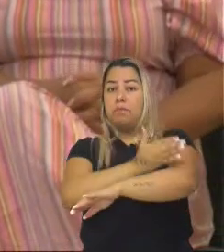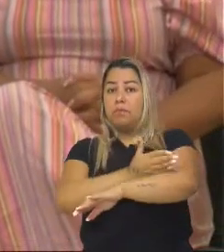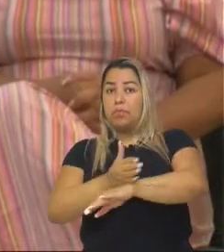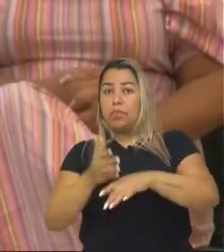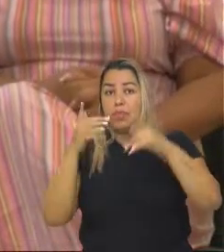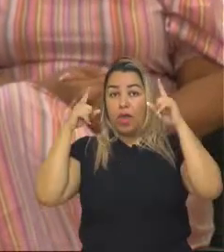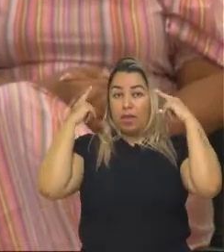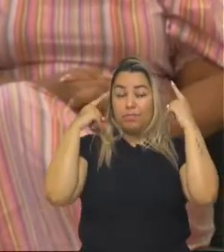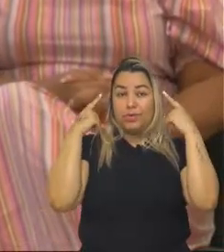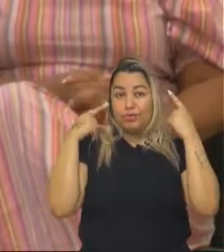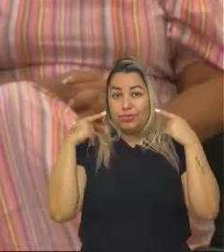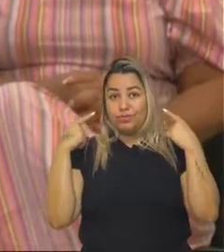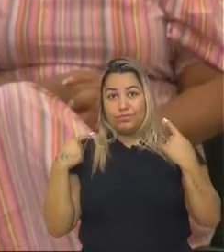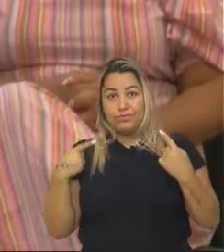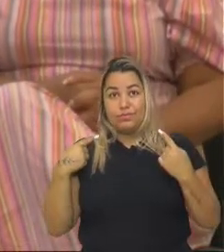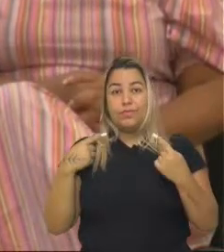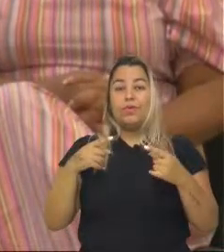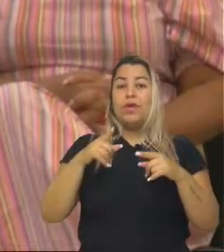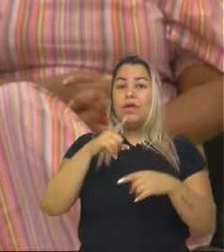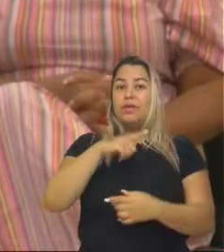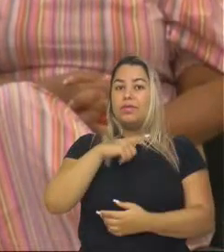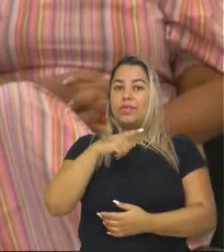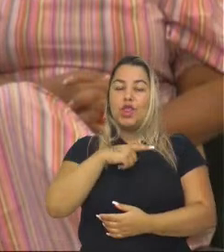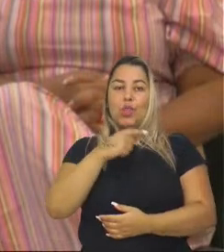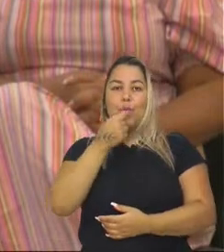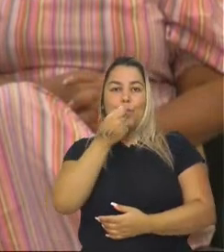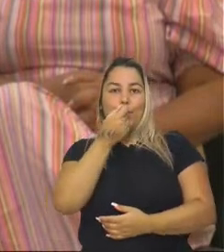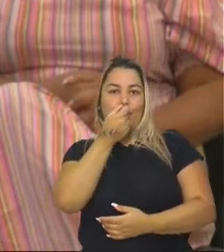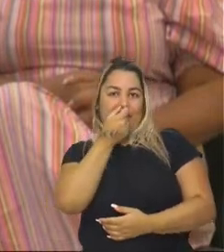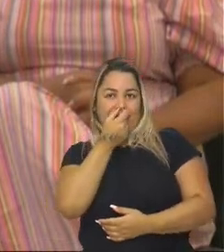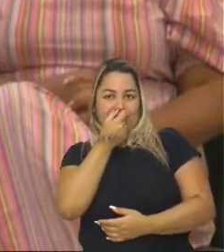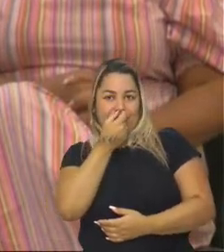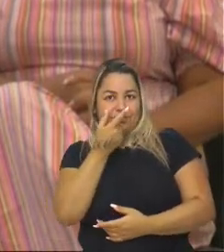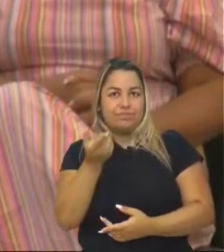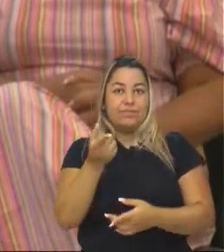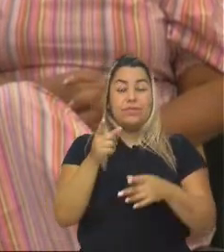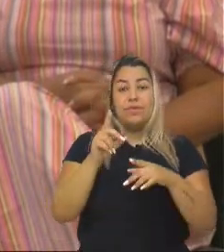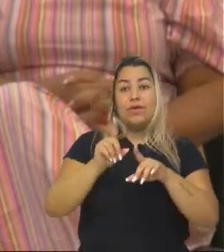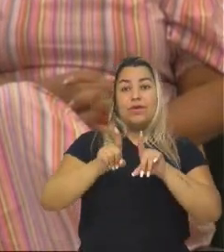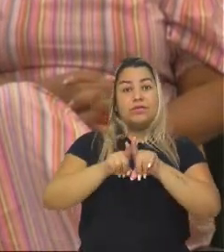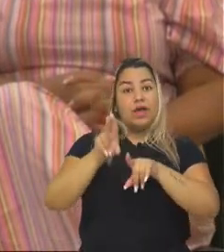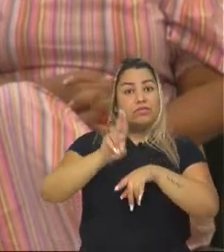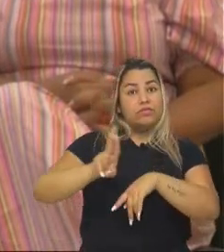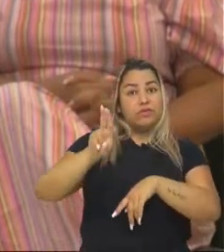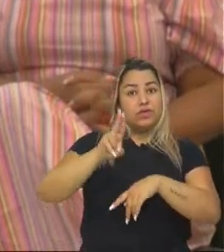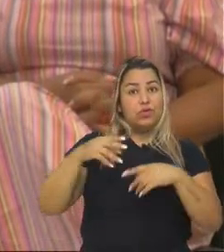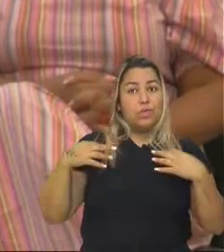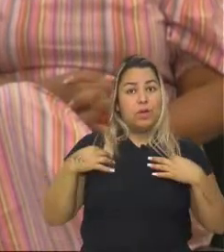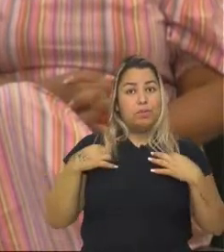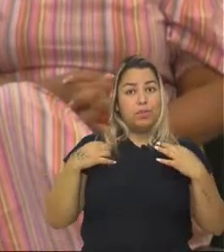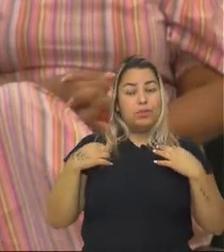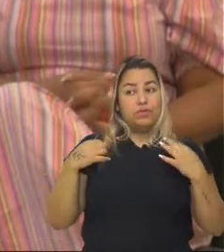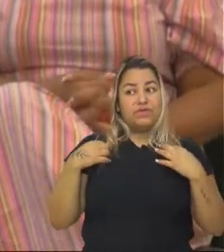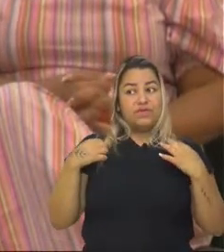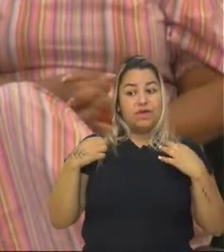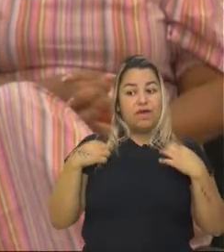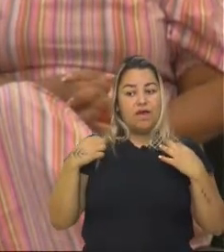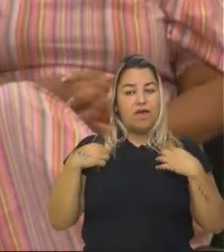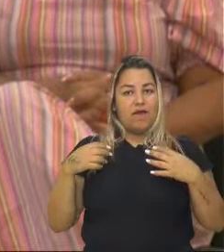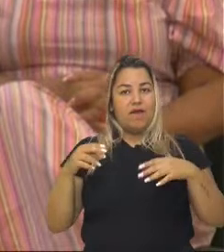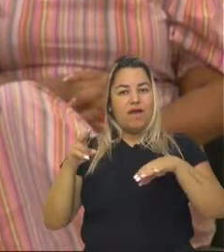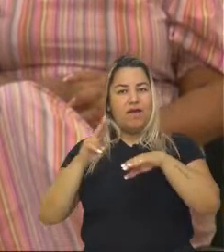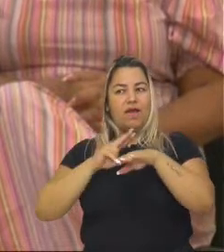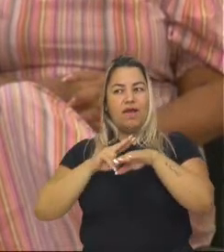cabelos cacheados, meio cobreados, tenho um piercing no nariz, estou vestindo uma blusa verde com uma